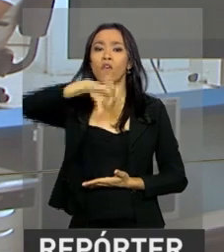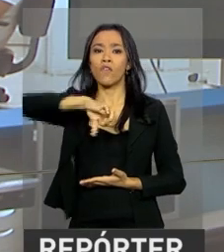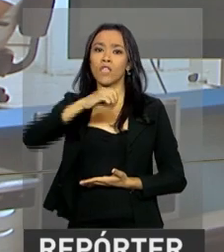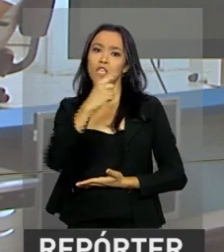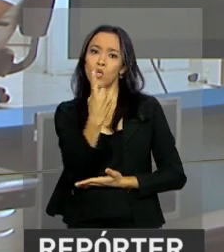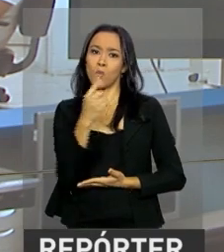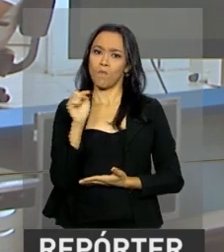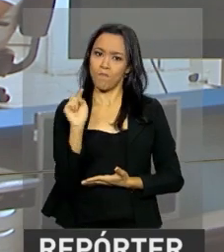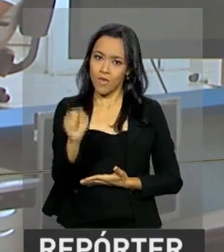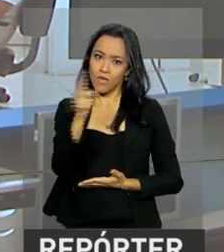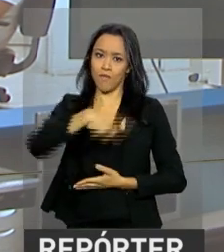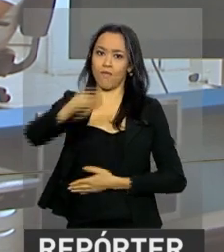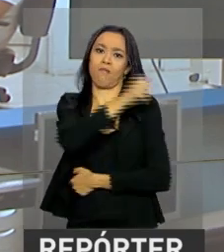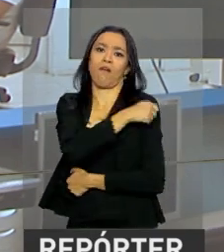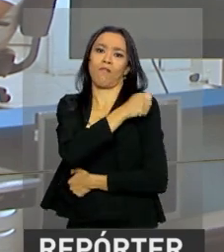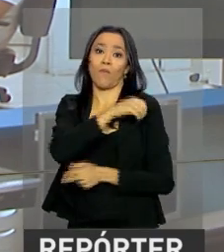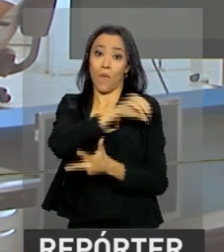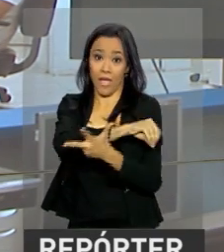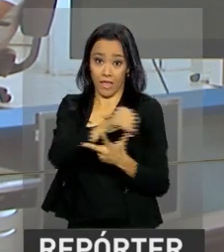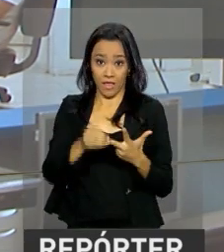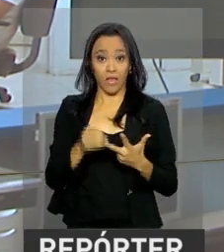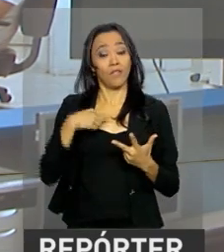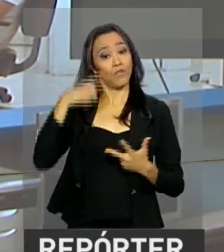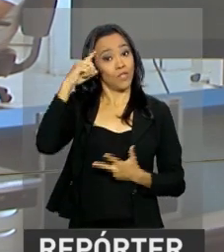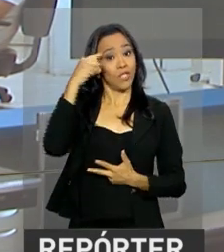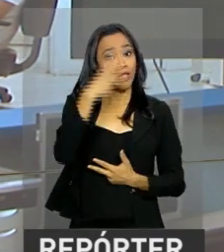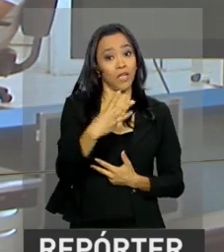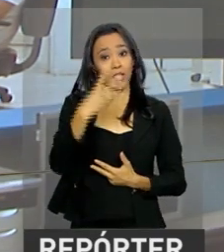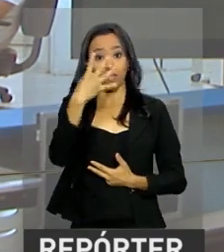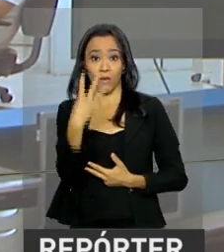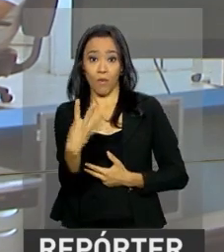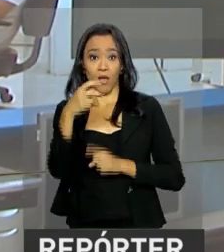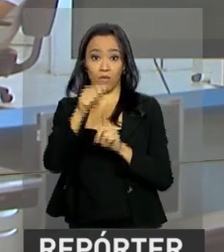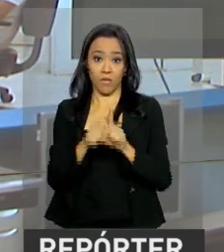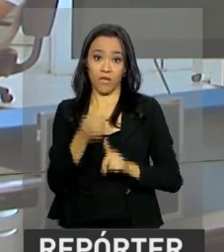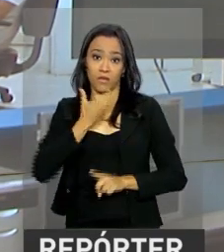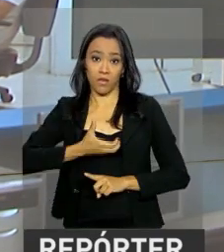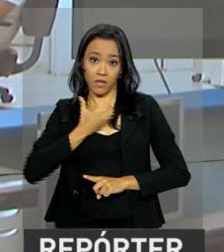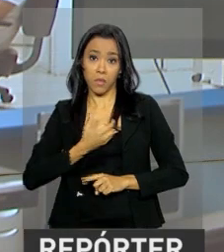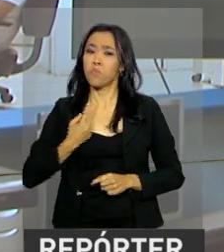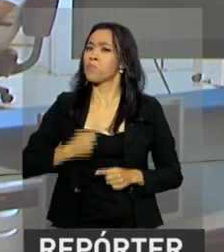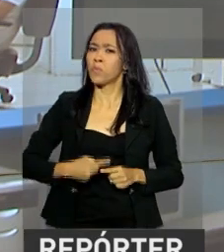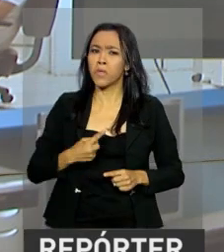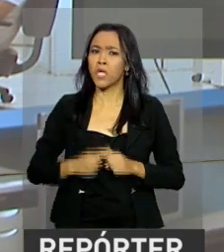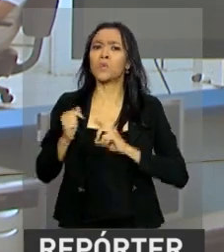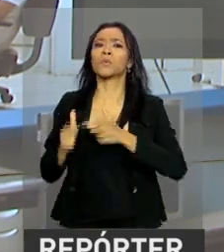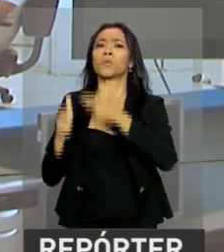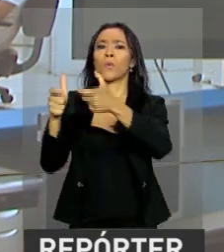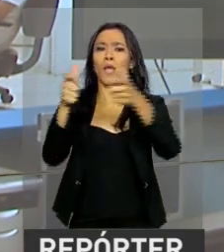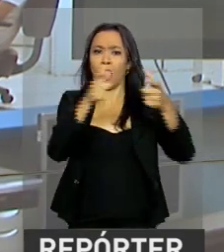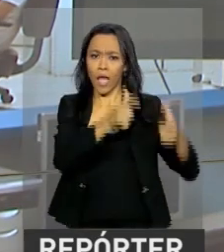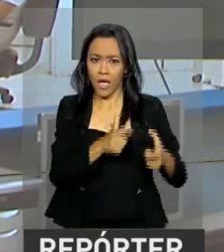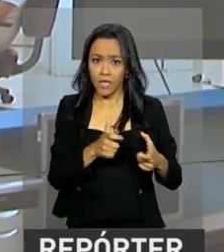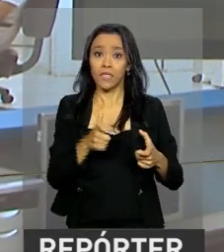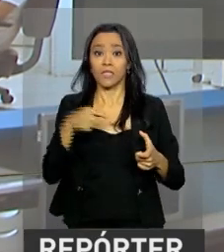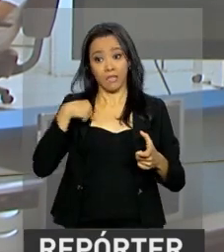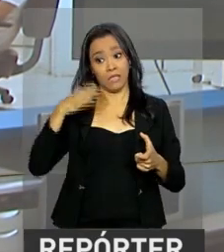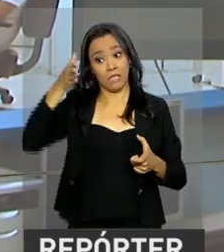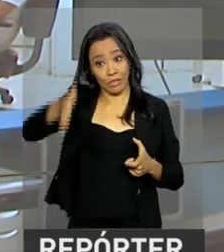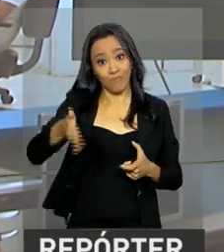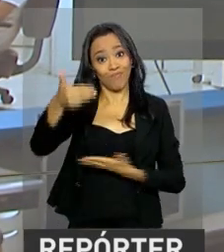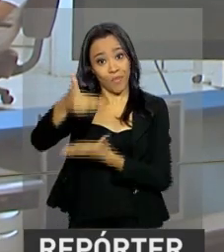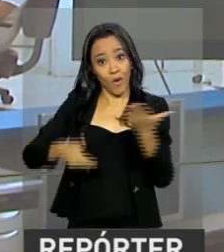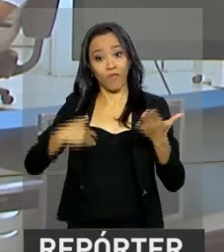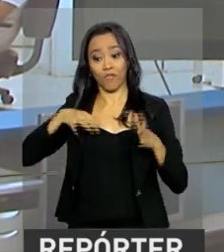o Enem será realizado nos dias 3 e 4 de dezembro. Isso porque os locais onde eles fariam as provas